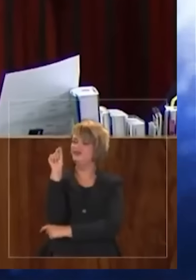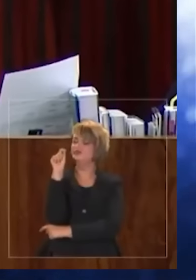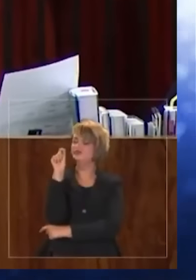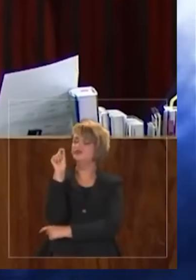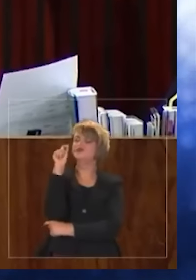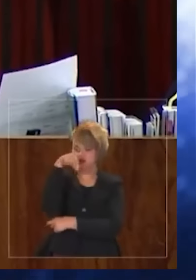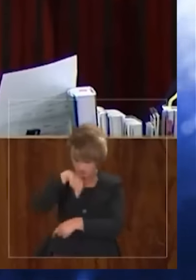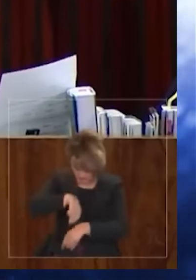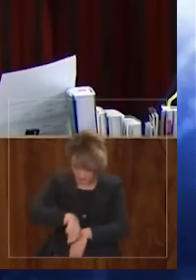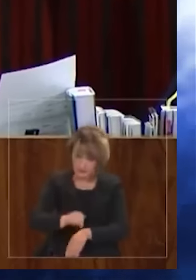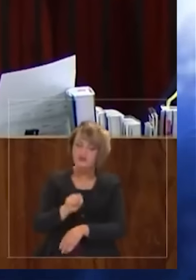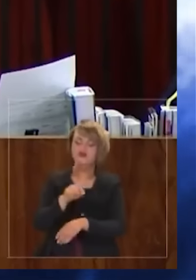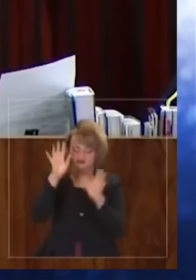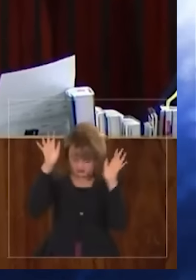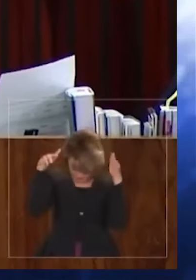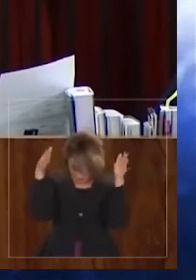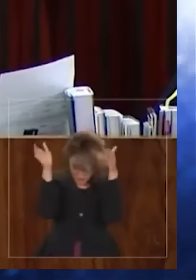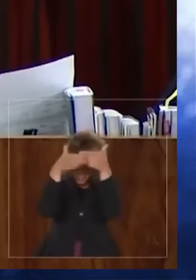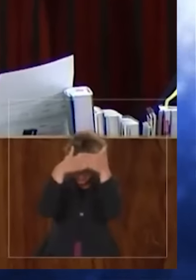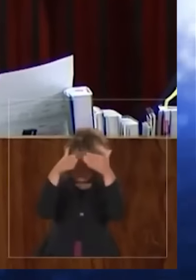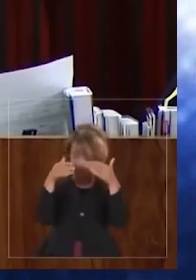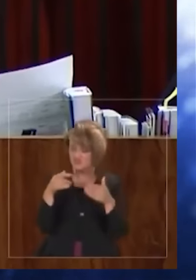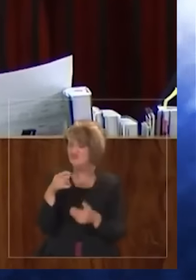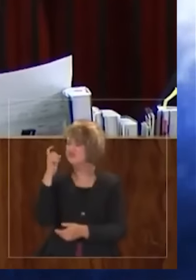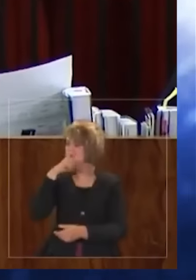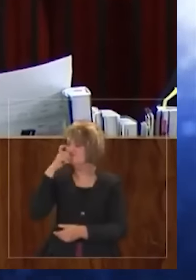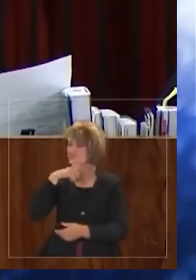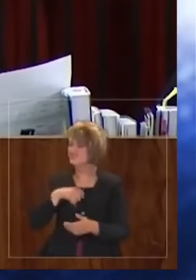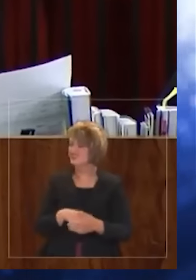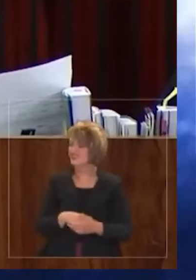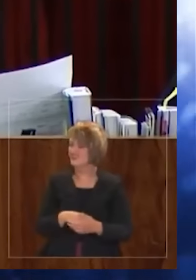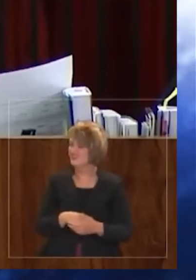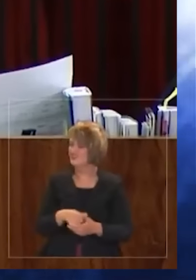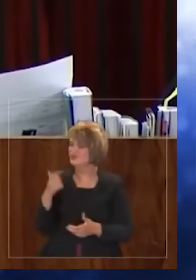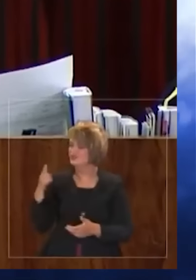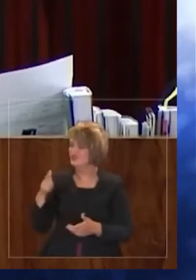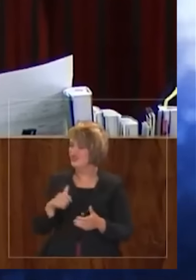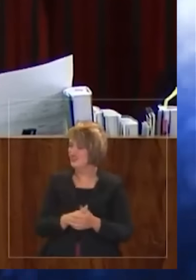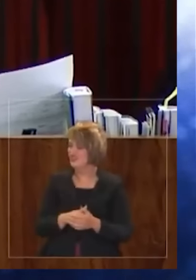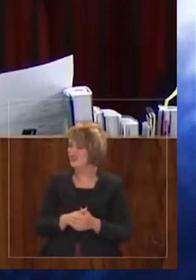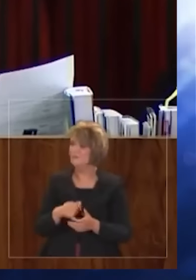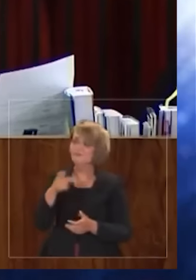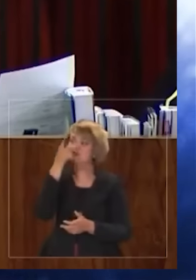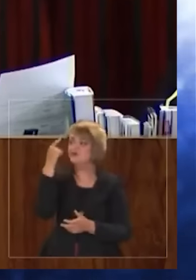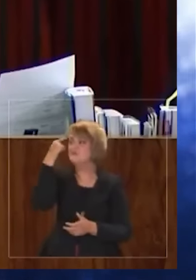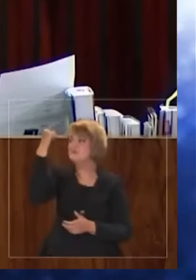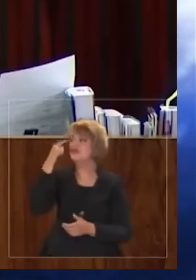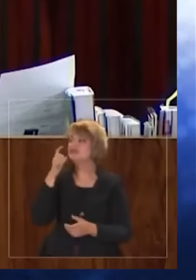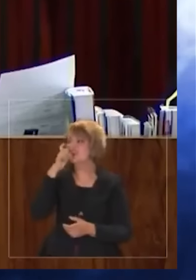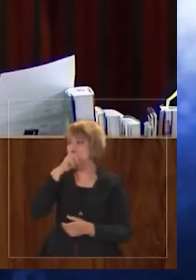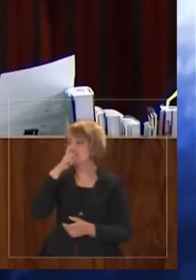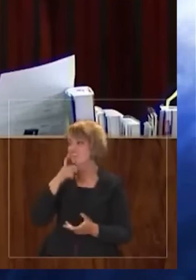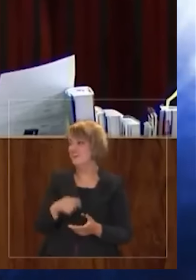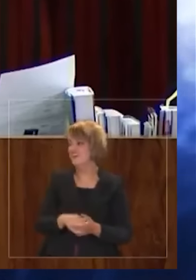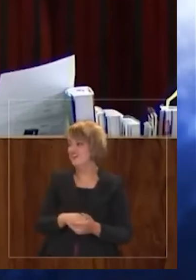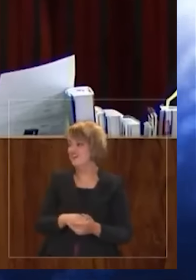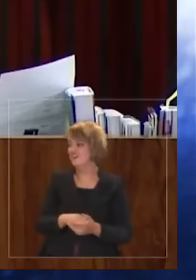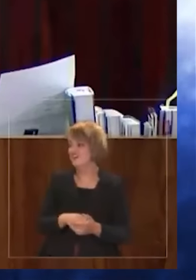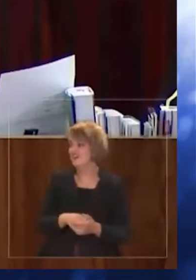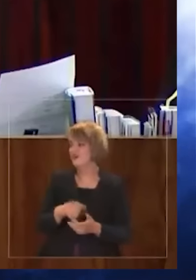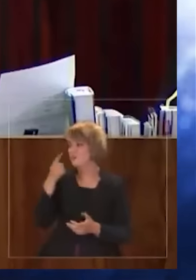cabeça em B terra que que inventaram isso que não existe mas como todo mundo acha que é verdade é uma fake News do bem